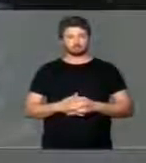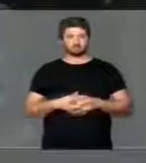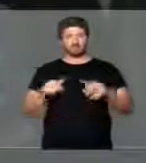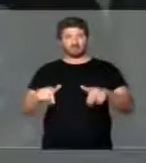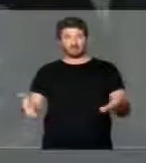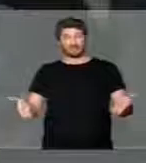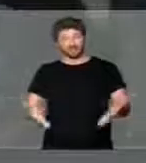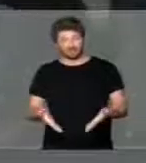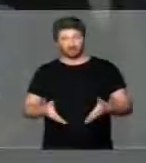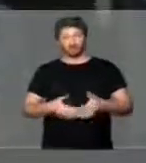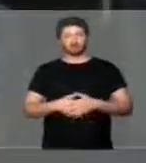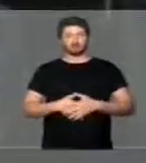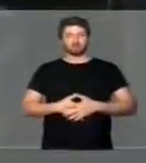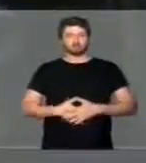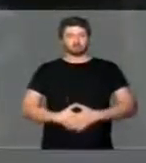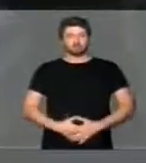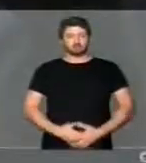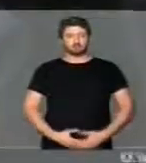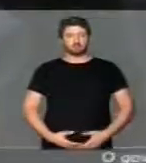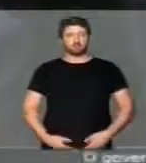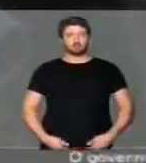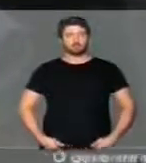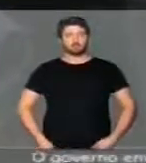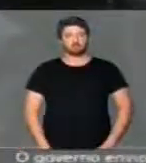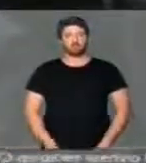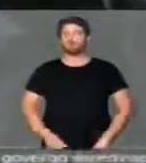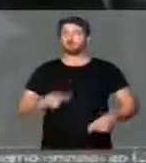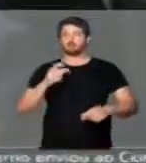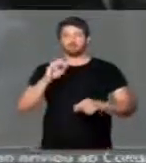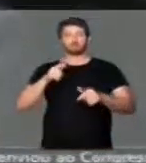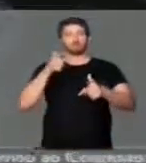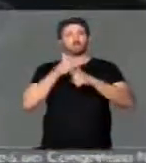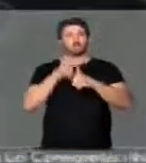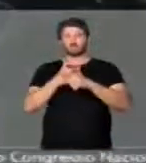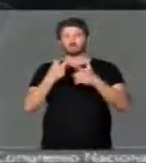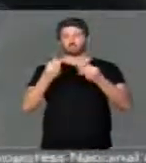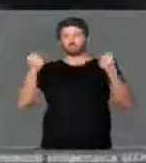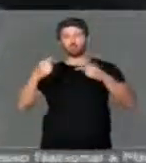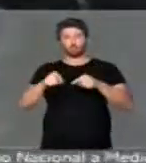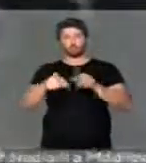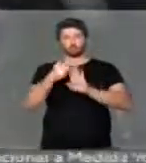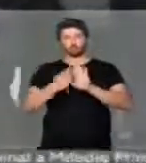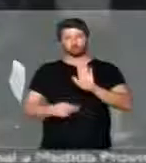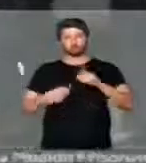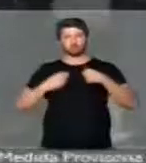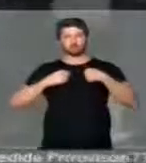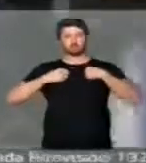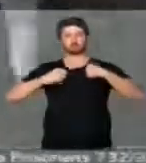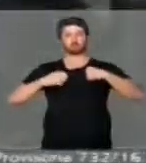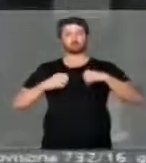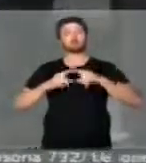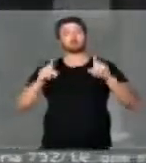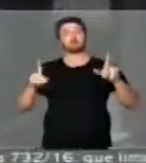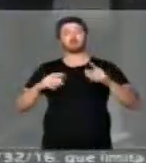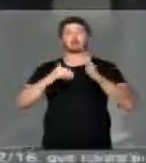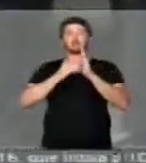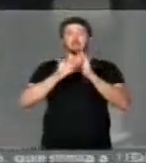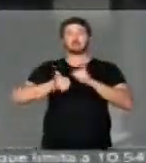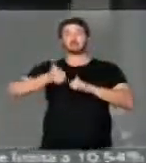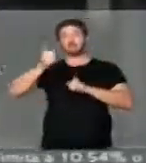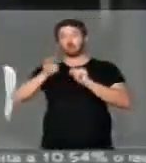neste momento o pessoal tem muitas críticas a esse projeto também apesar do senado tem